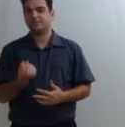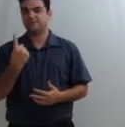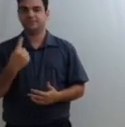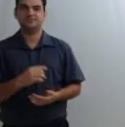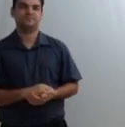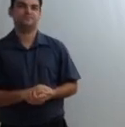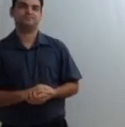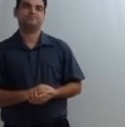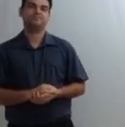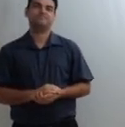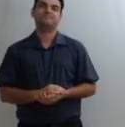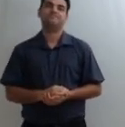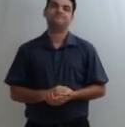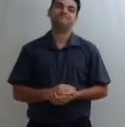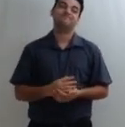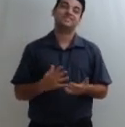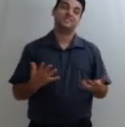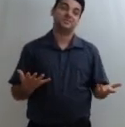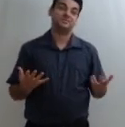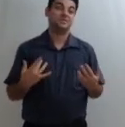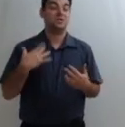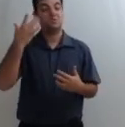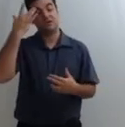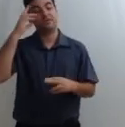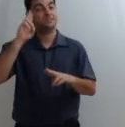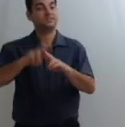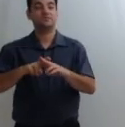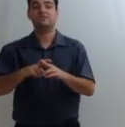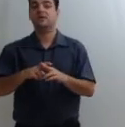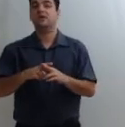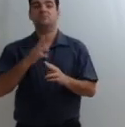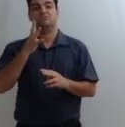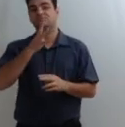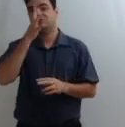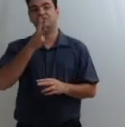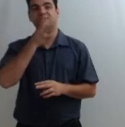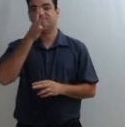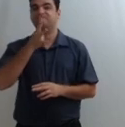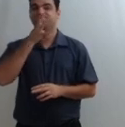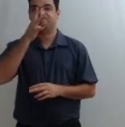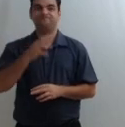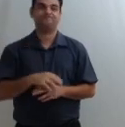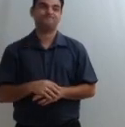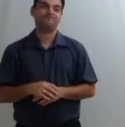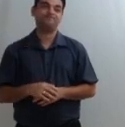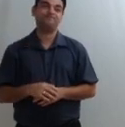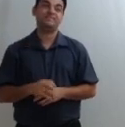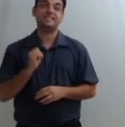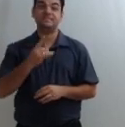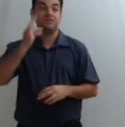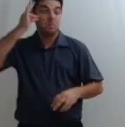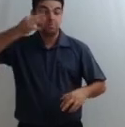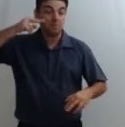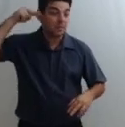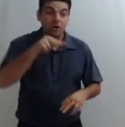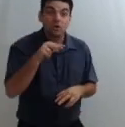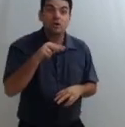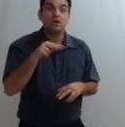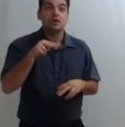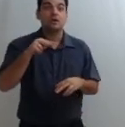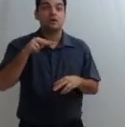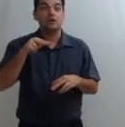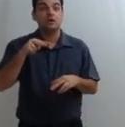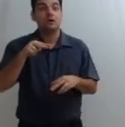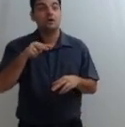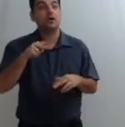nos parece uma prisão excessiva, daqueles casos que, se tivesse acontecido uma prisão em flagrante, no calor da situação, o rapaz